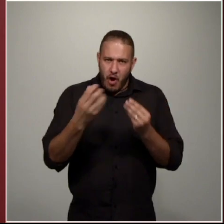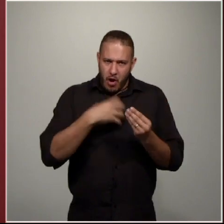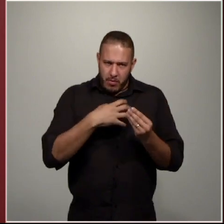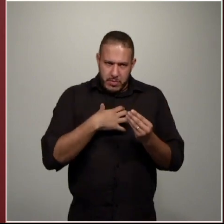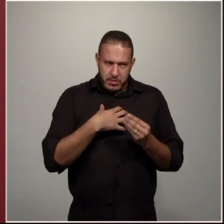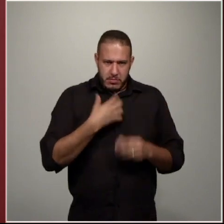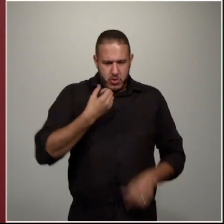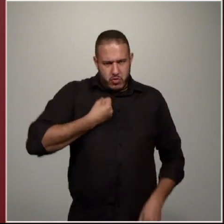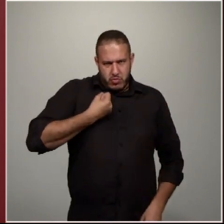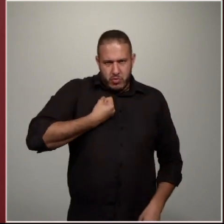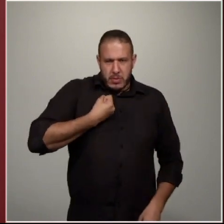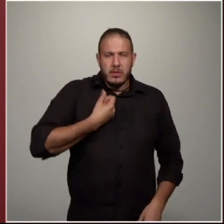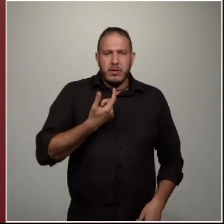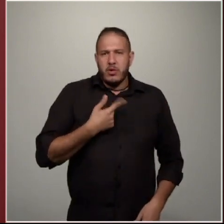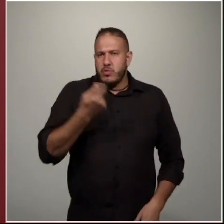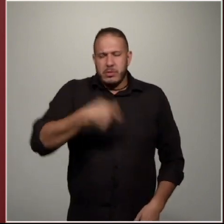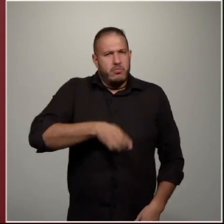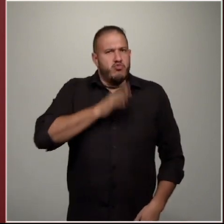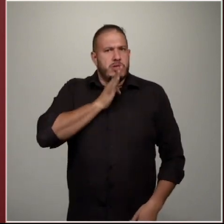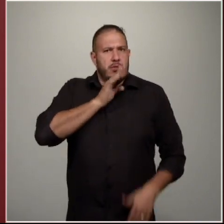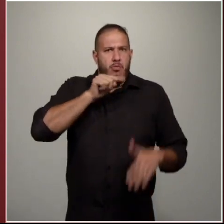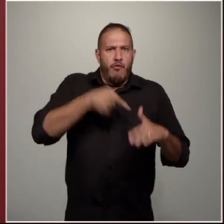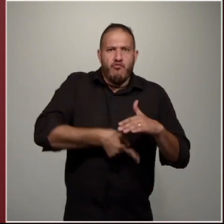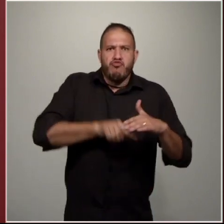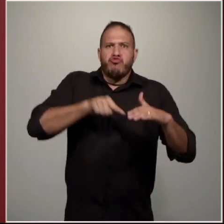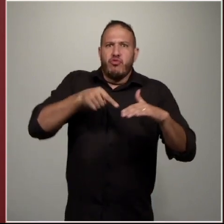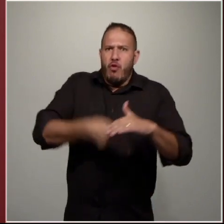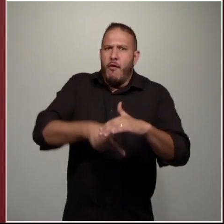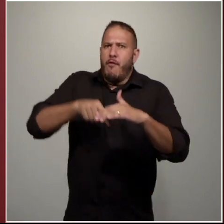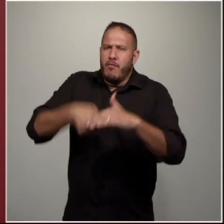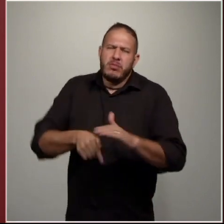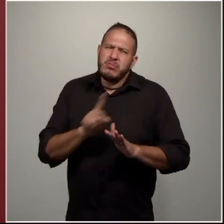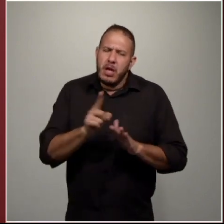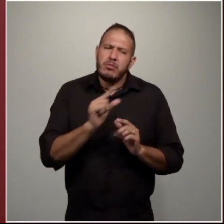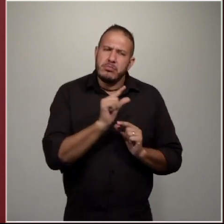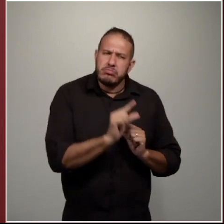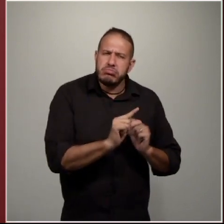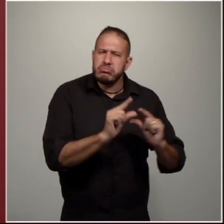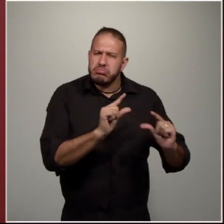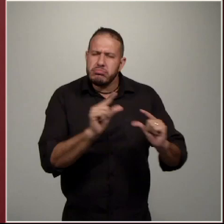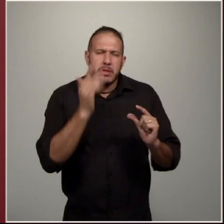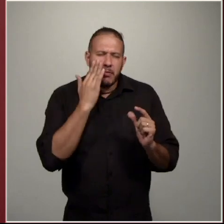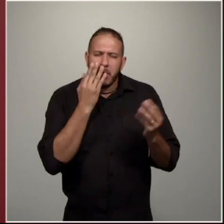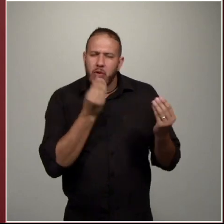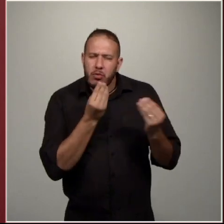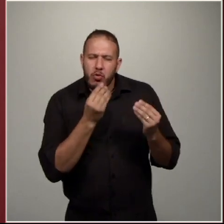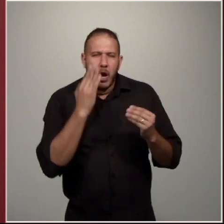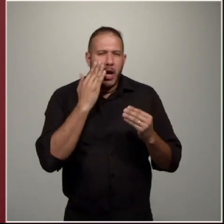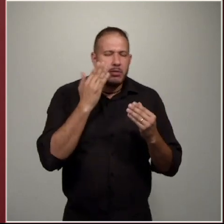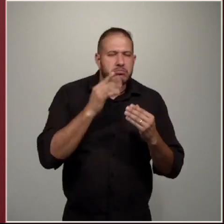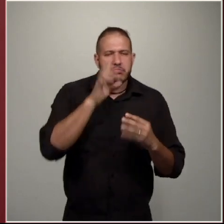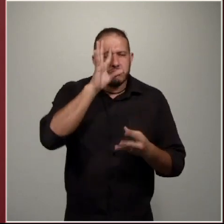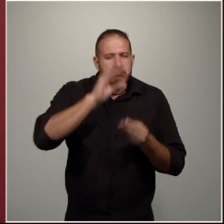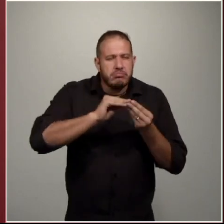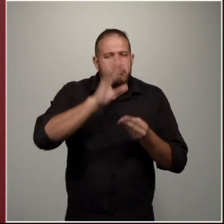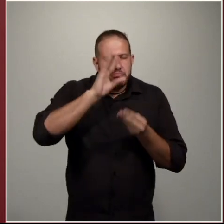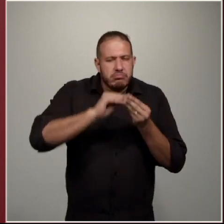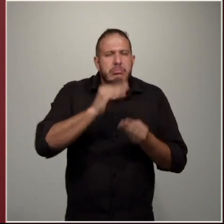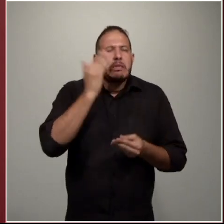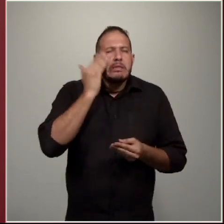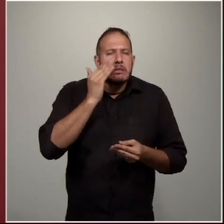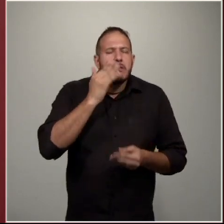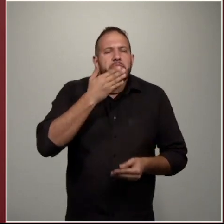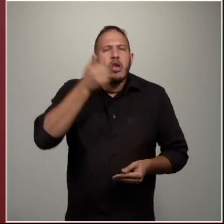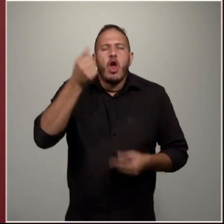não precisa ser um profundo conhecedor mas sabe como eles funcionam ajuda você a compreender e aprender melhor o